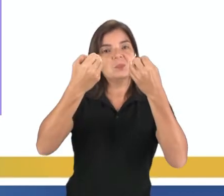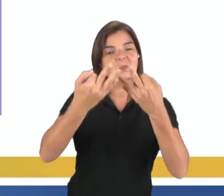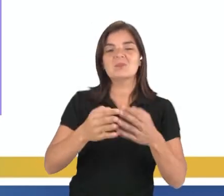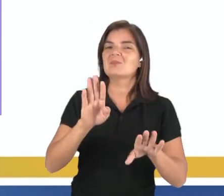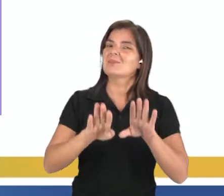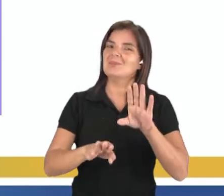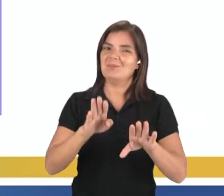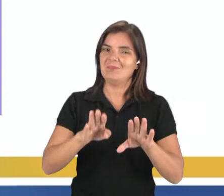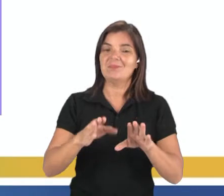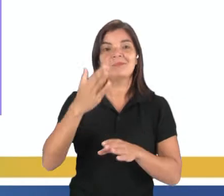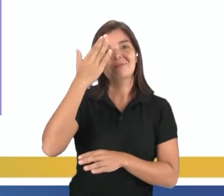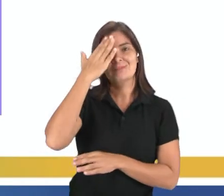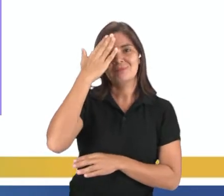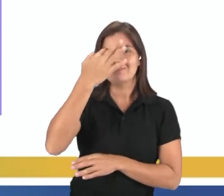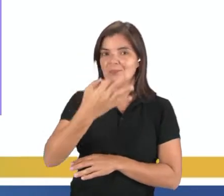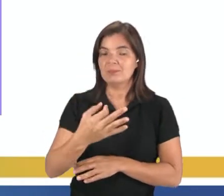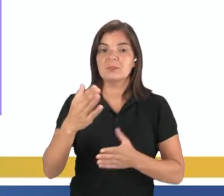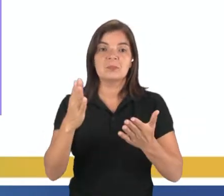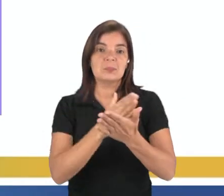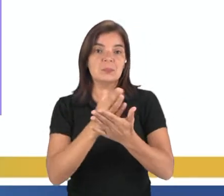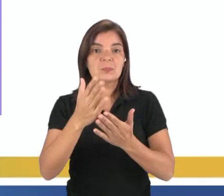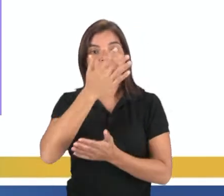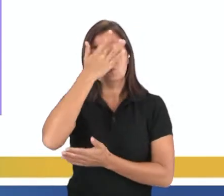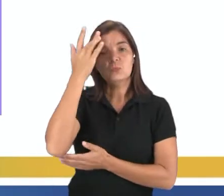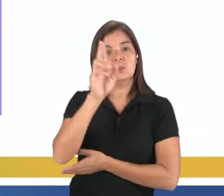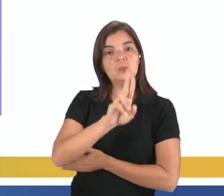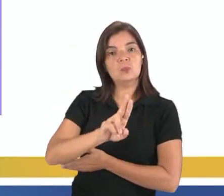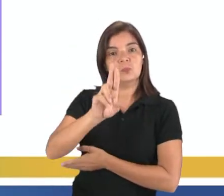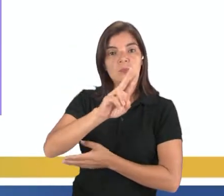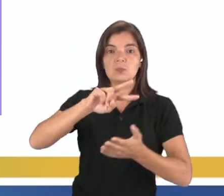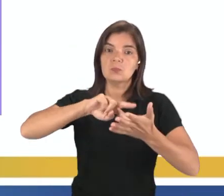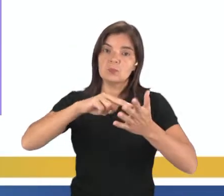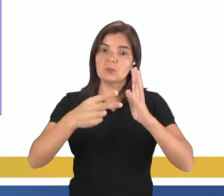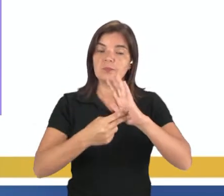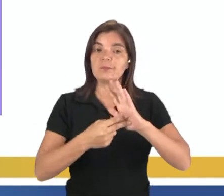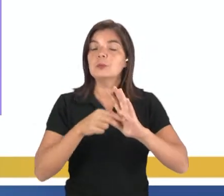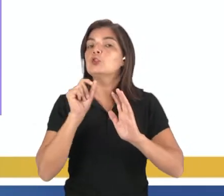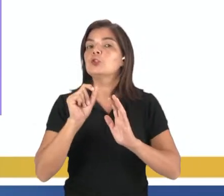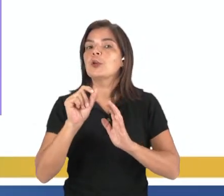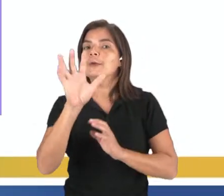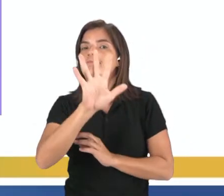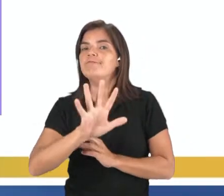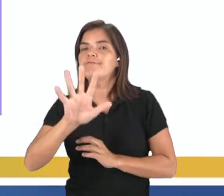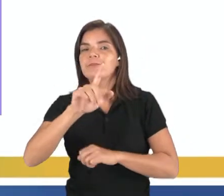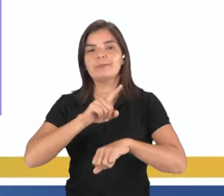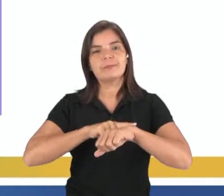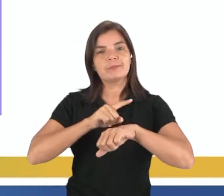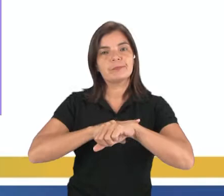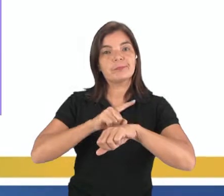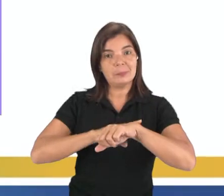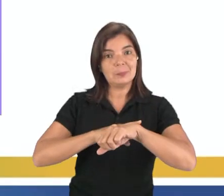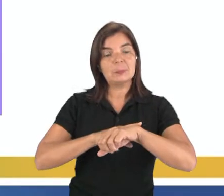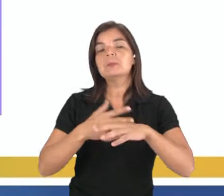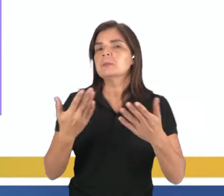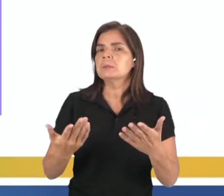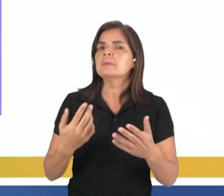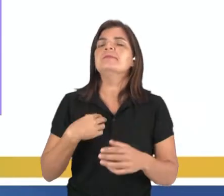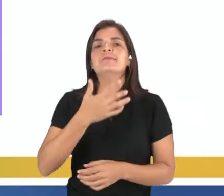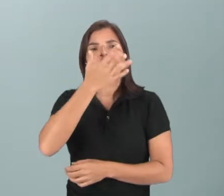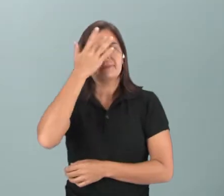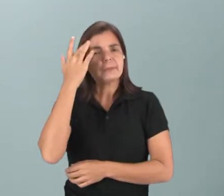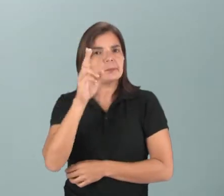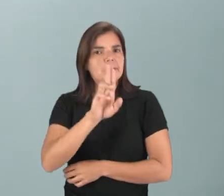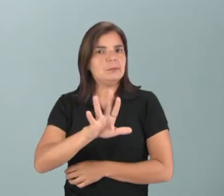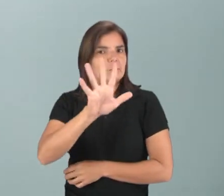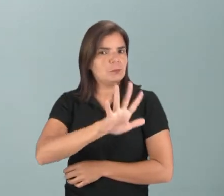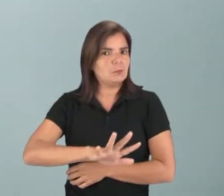nem sempre é compreendida. Muitas pessoas usam como sinônimo de tempo, tá? Então é comum que a gente, as